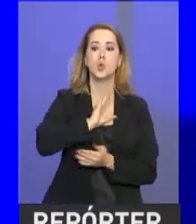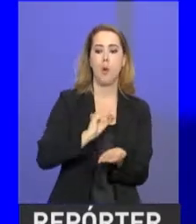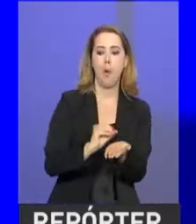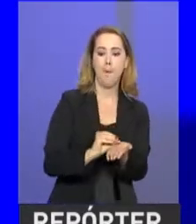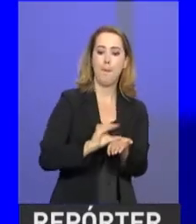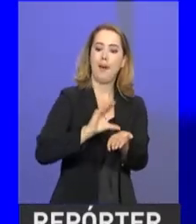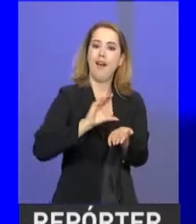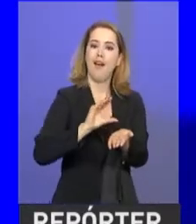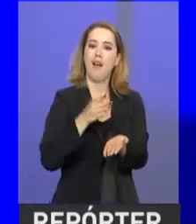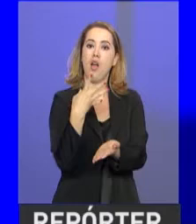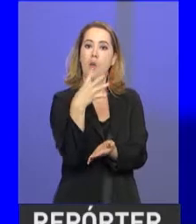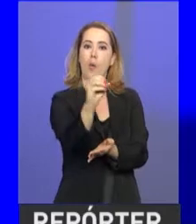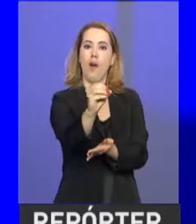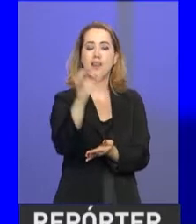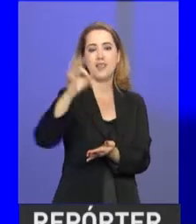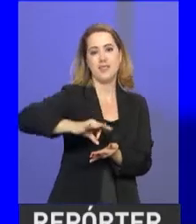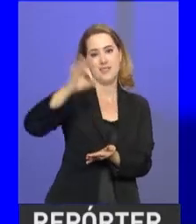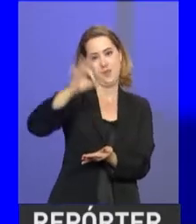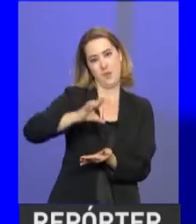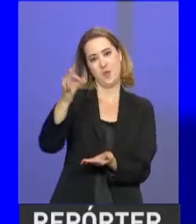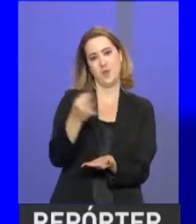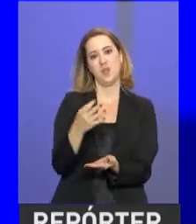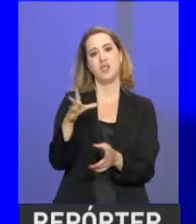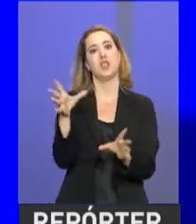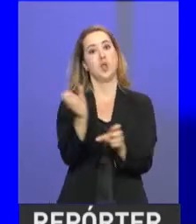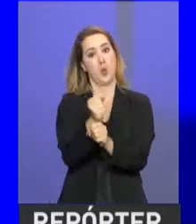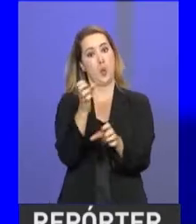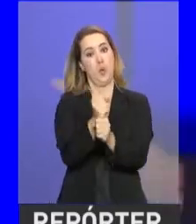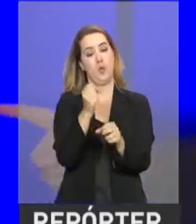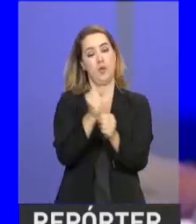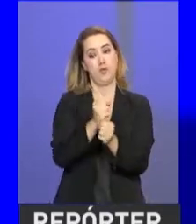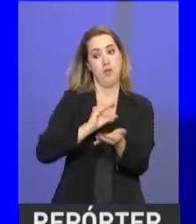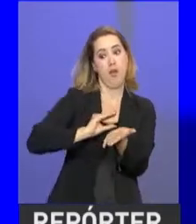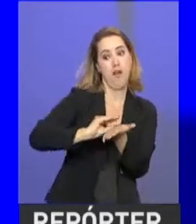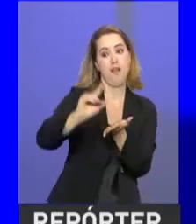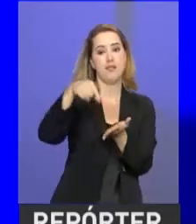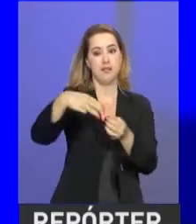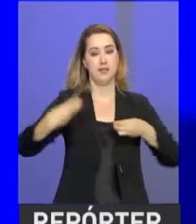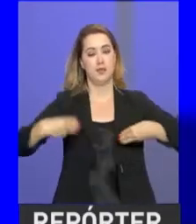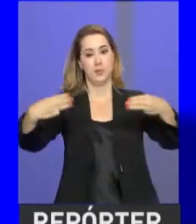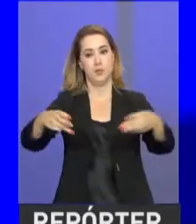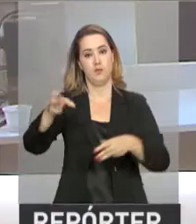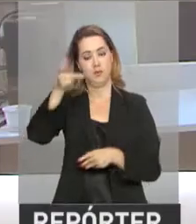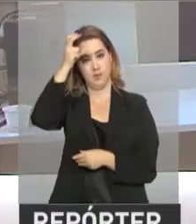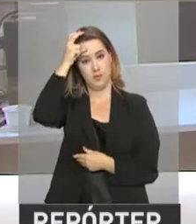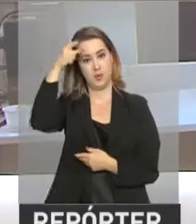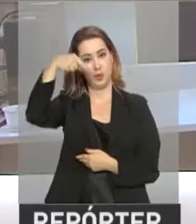mais de 40% o orçamento destinado ao Ministério da Cultura em 2017.